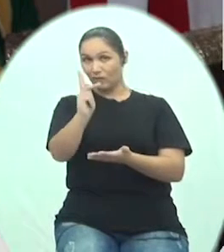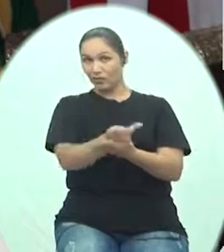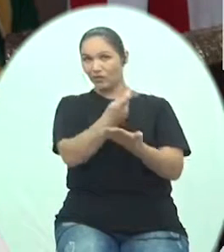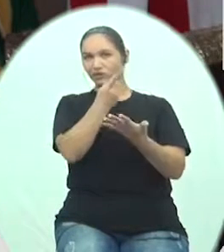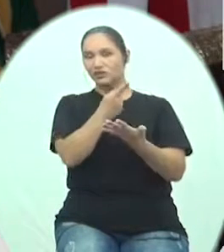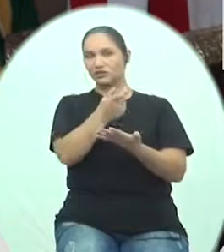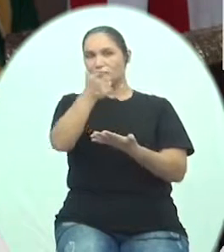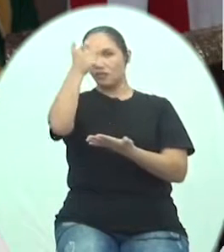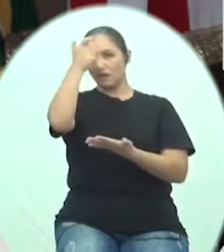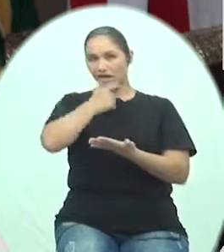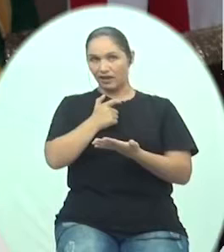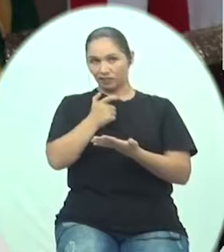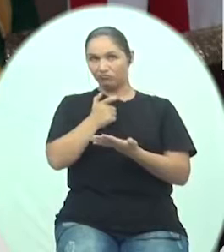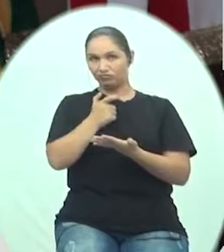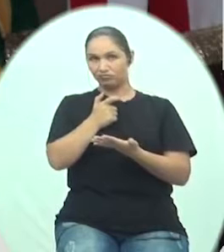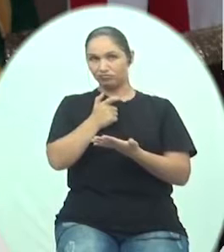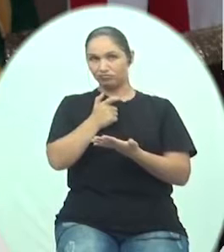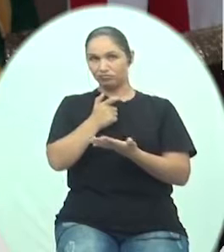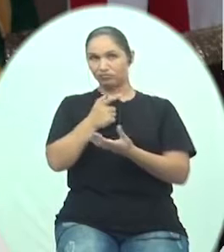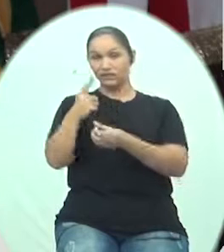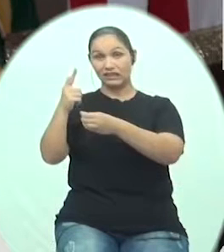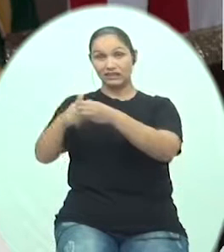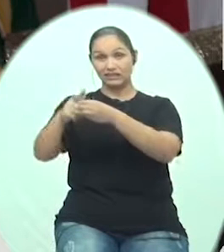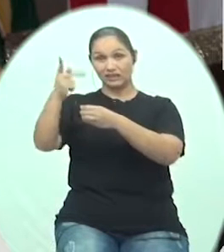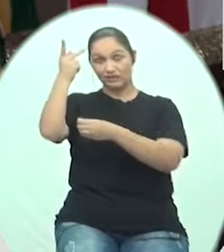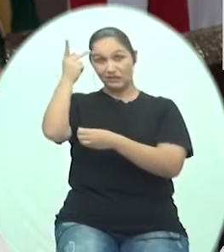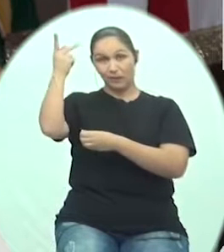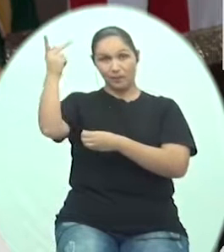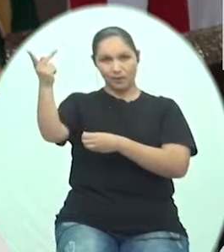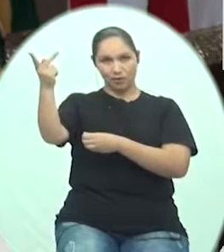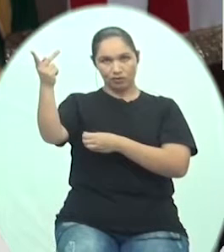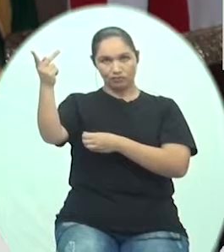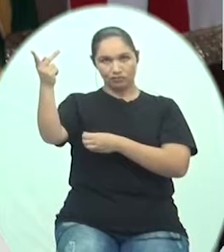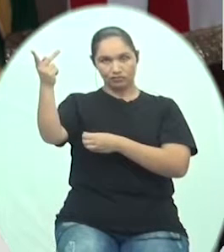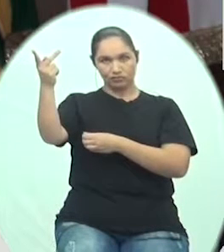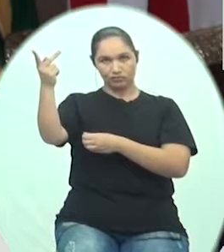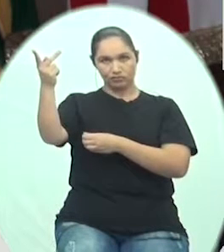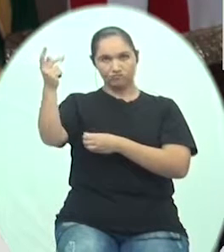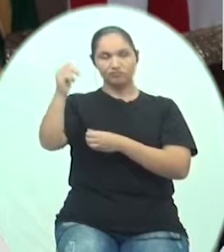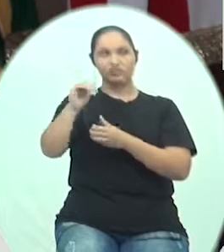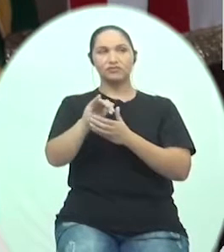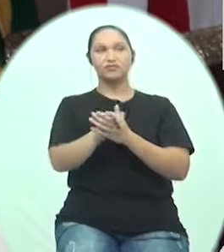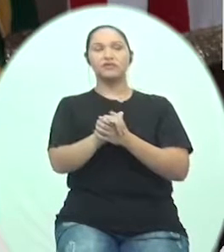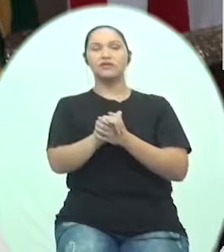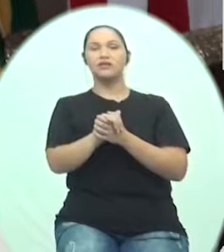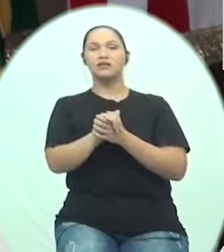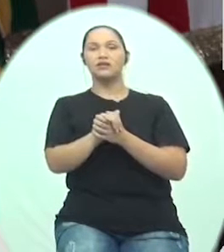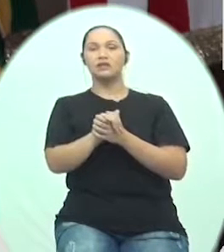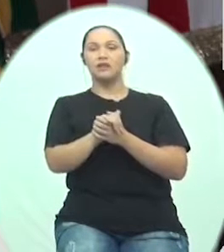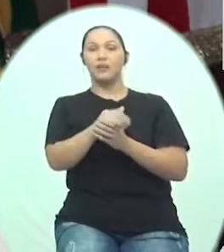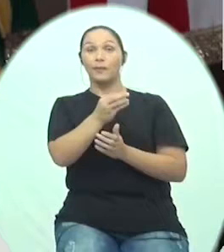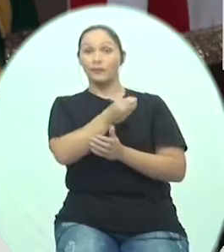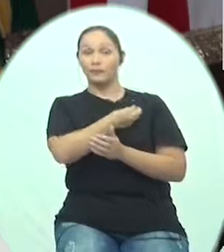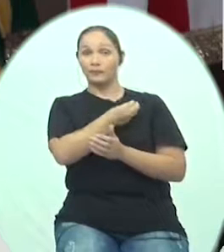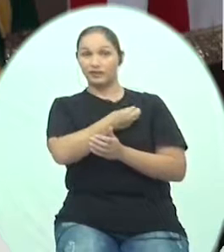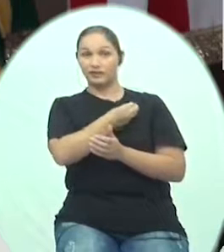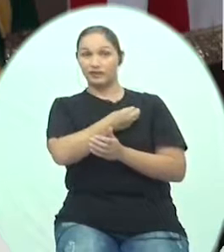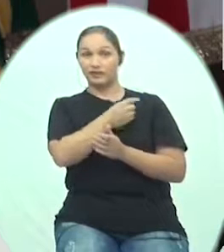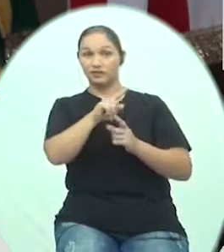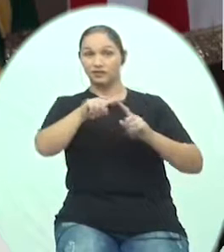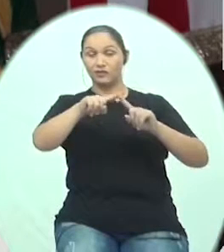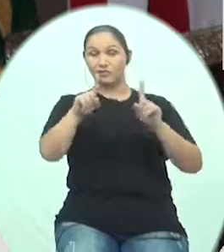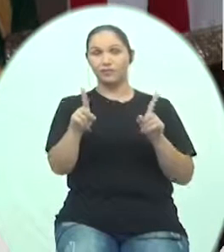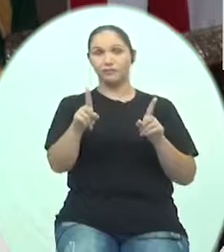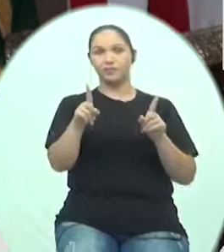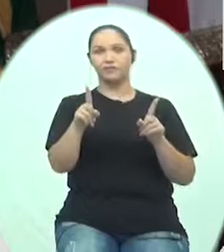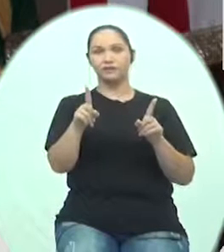mas esse evento um evento chamado descender significa o envio